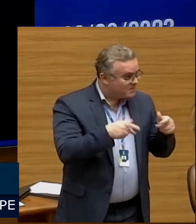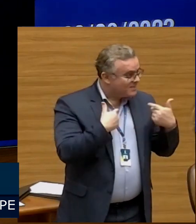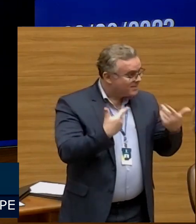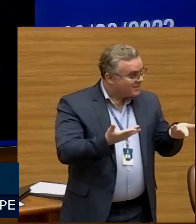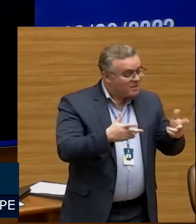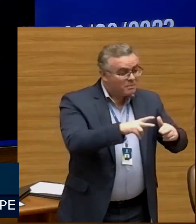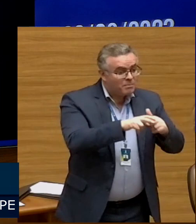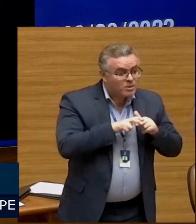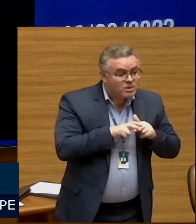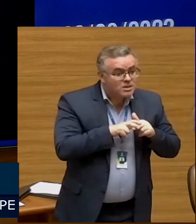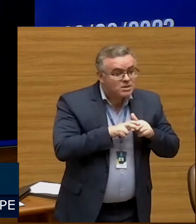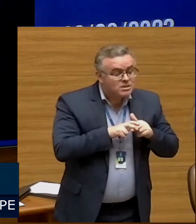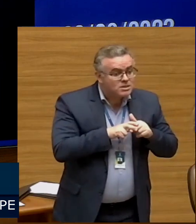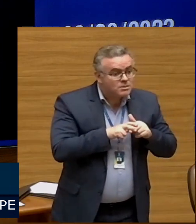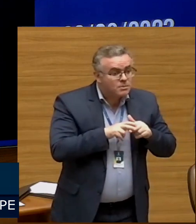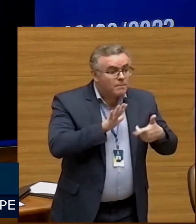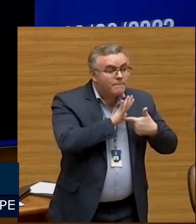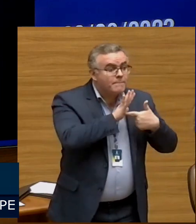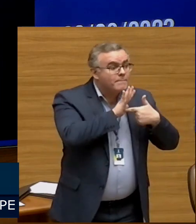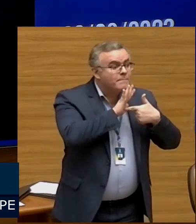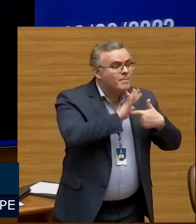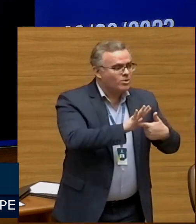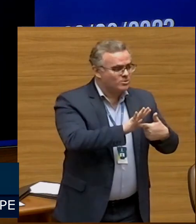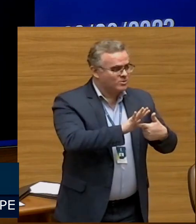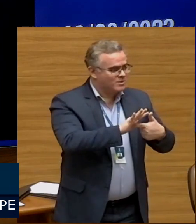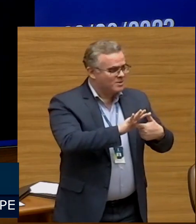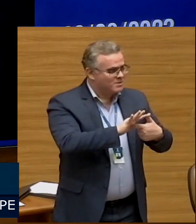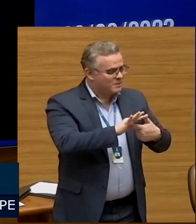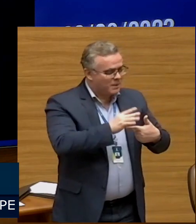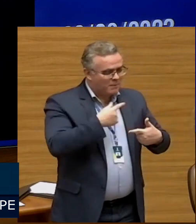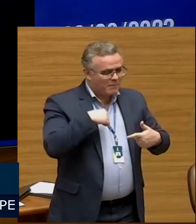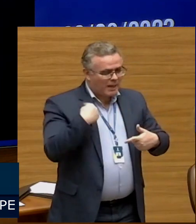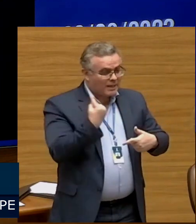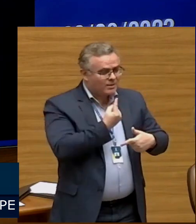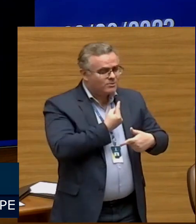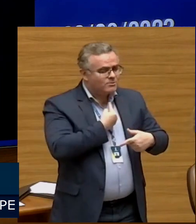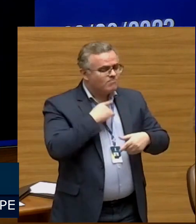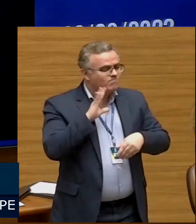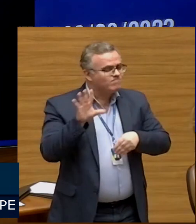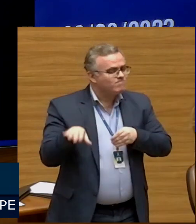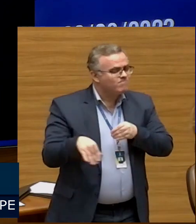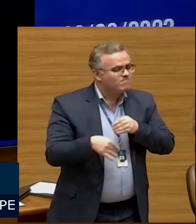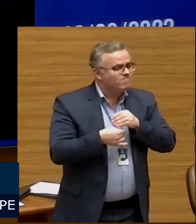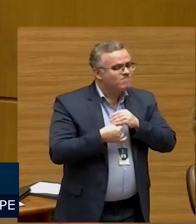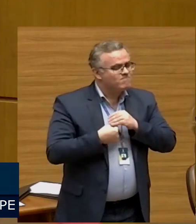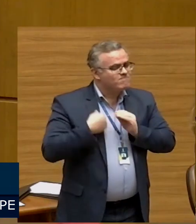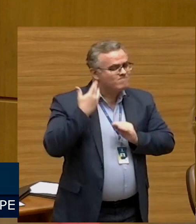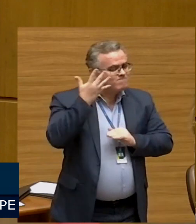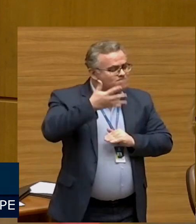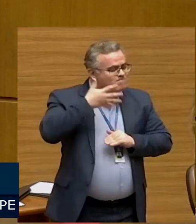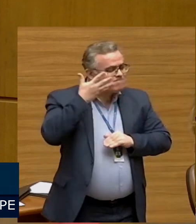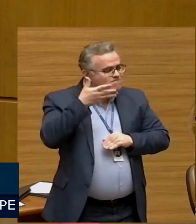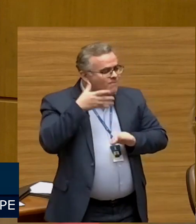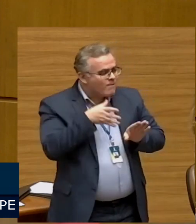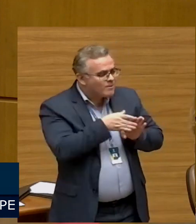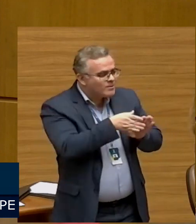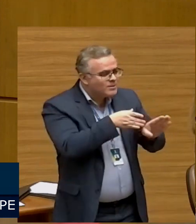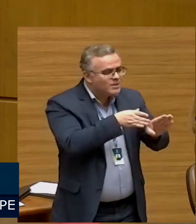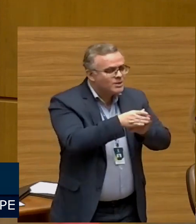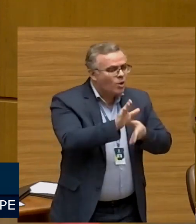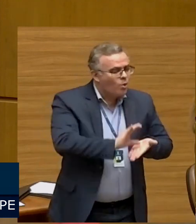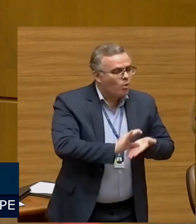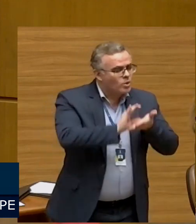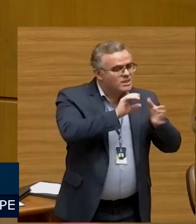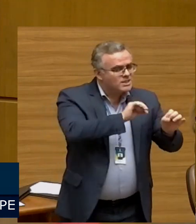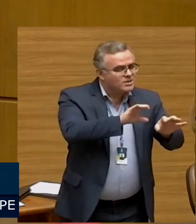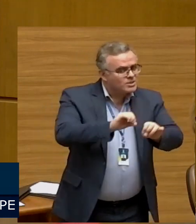essa questão serve de argumento para que a Secretaria de Educação, o Conselho de